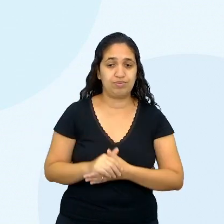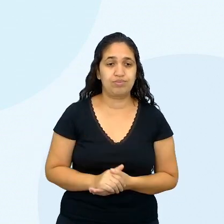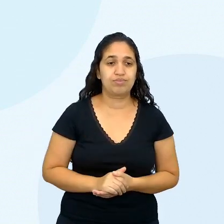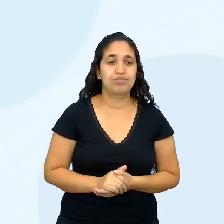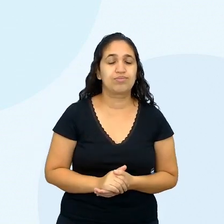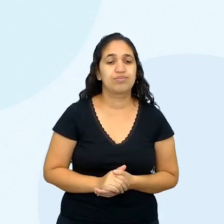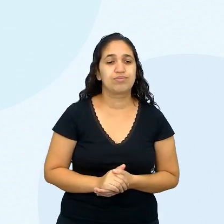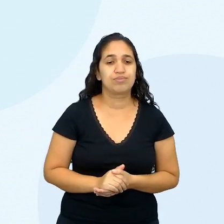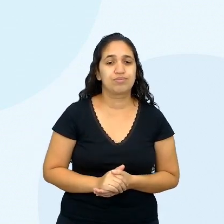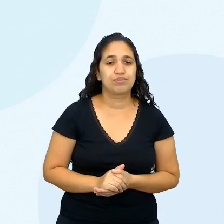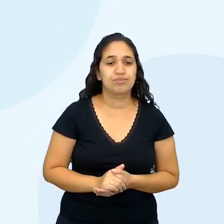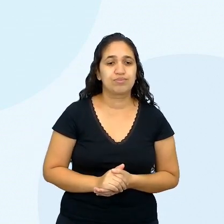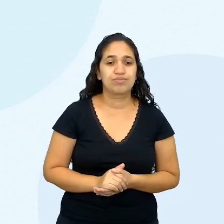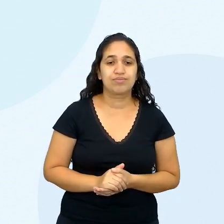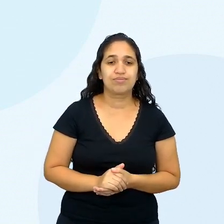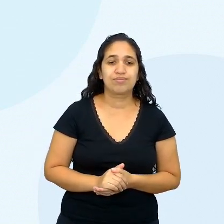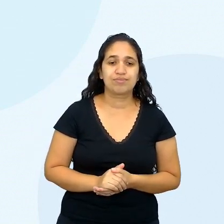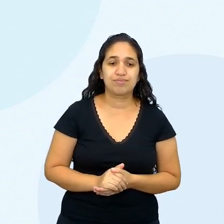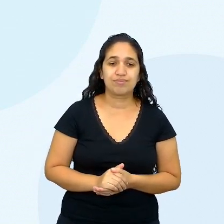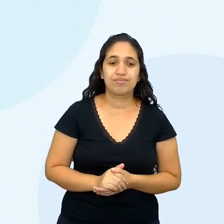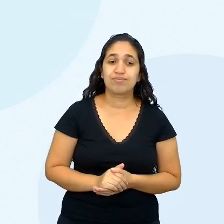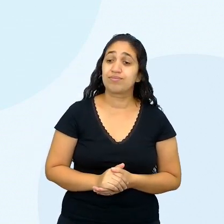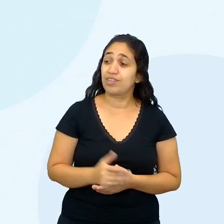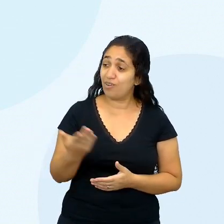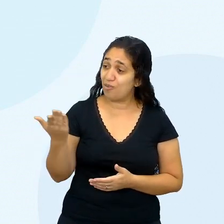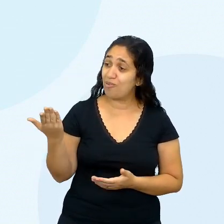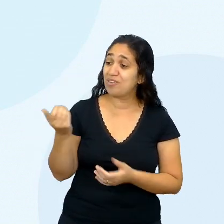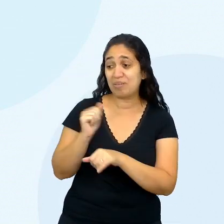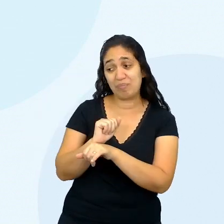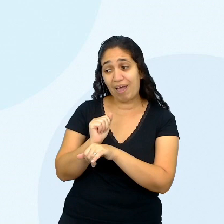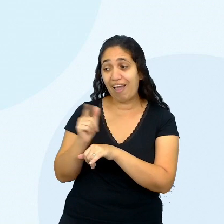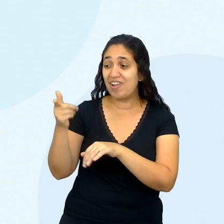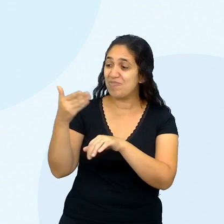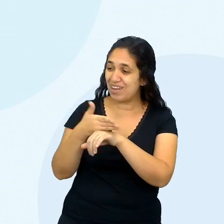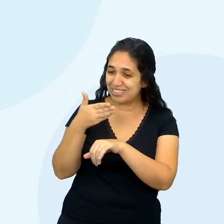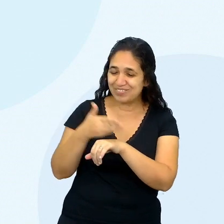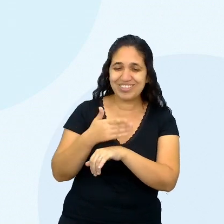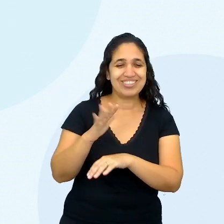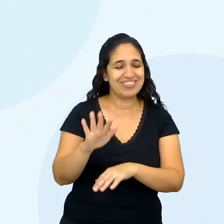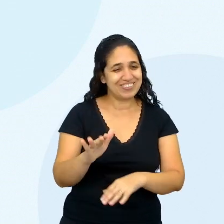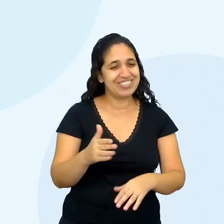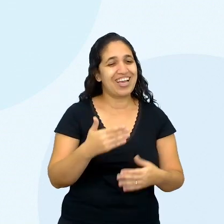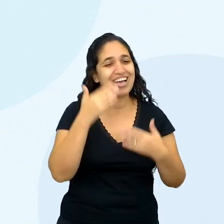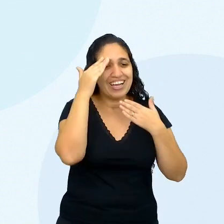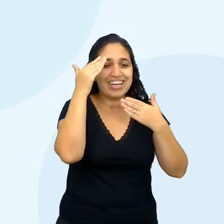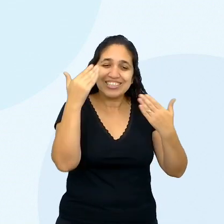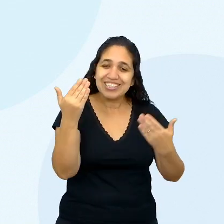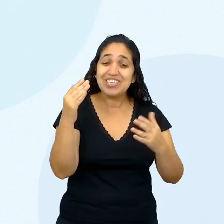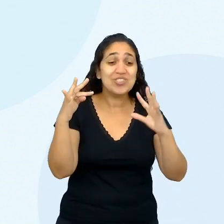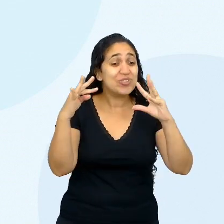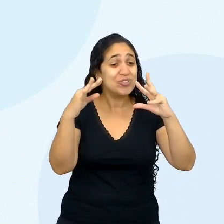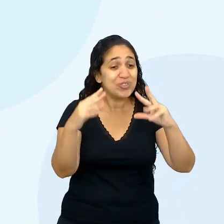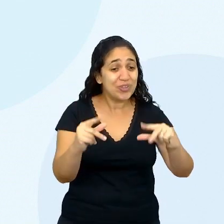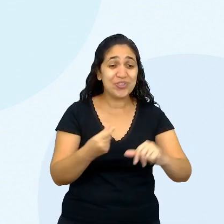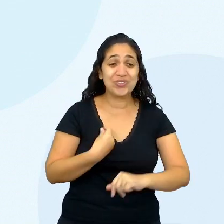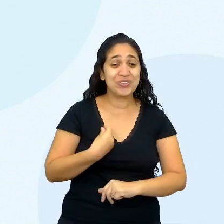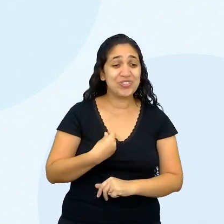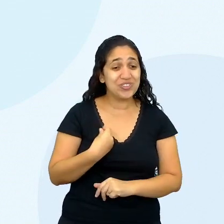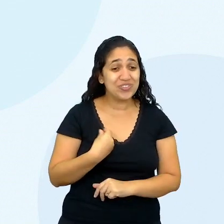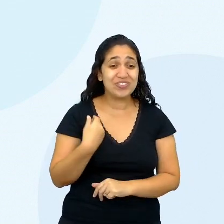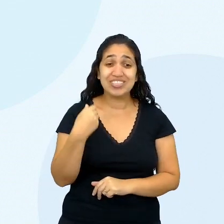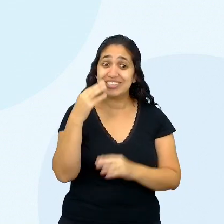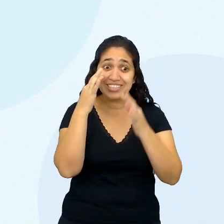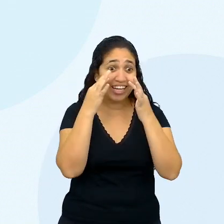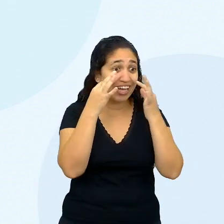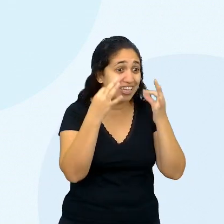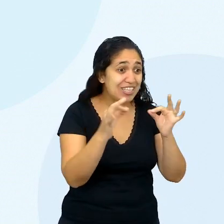E aí, mais um ponto de... Estou adorando as participações, viu? Agradeço muito a todas e todos que estão aí participando, que estão atentos,